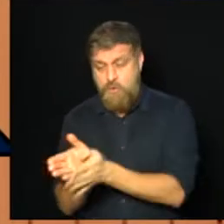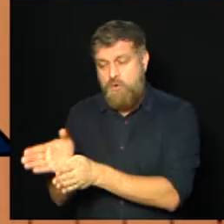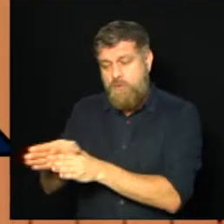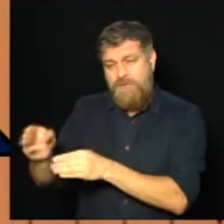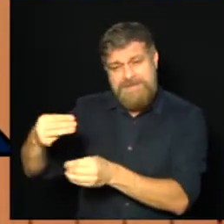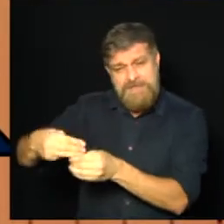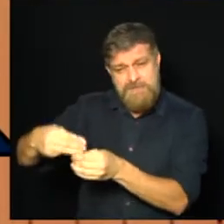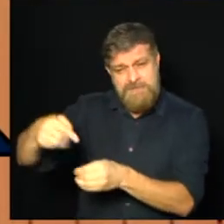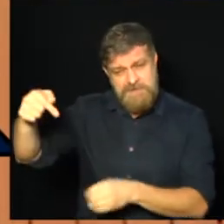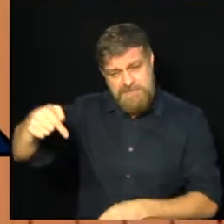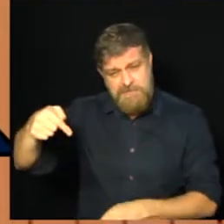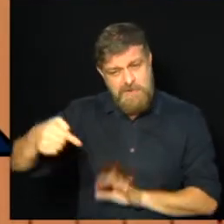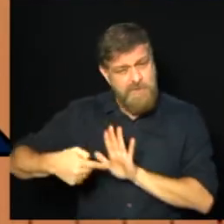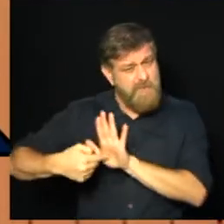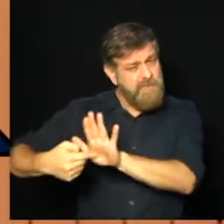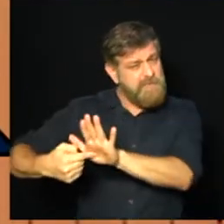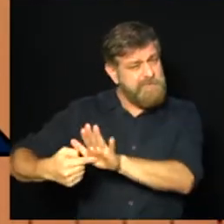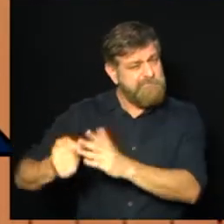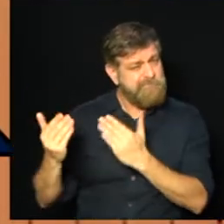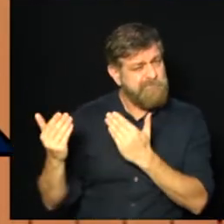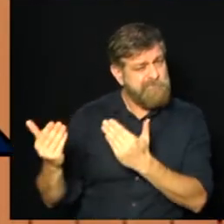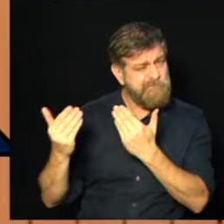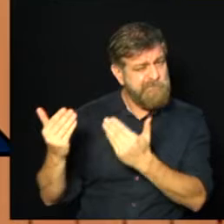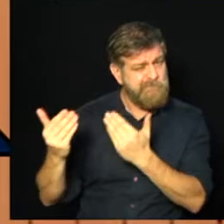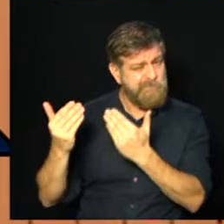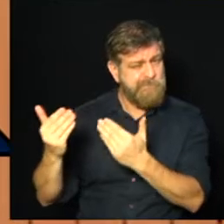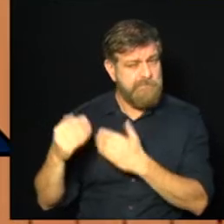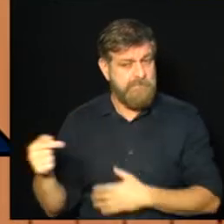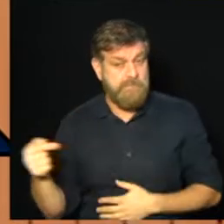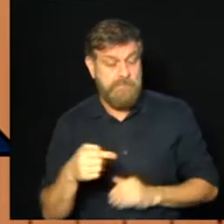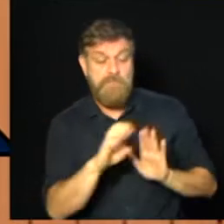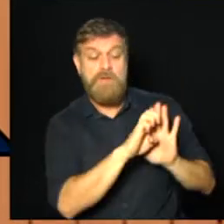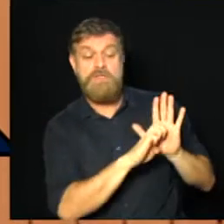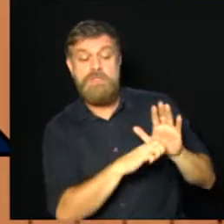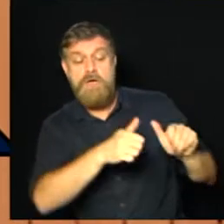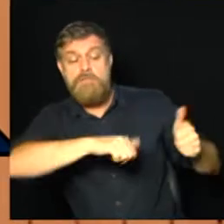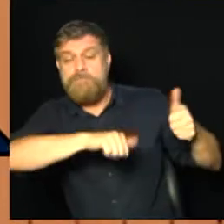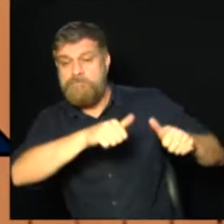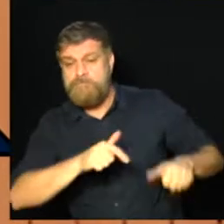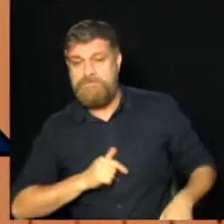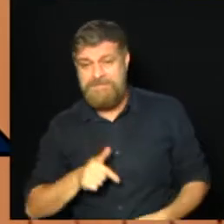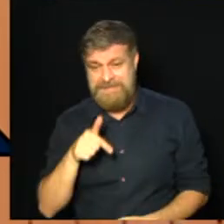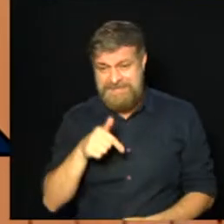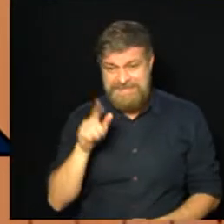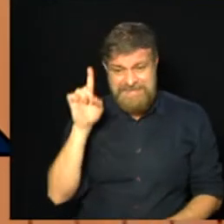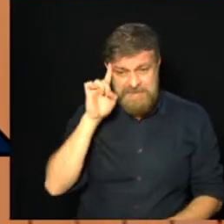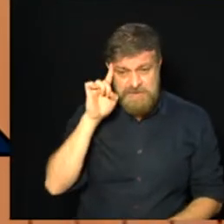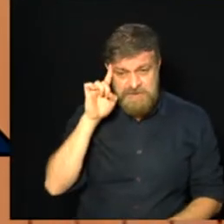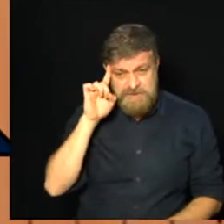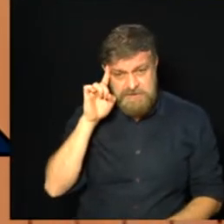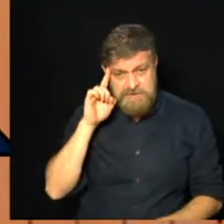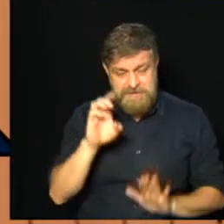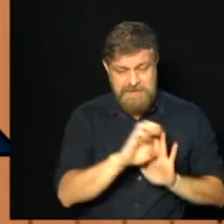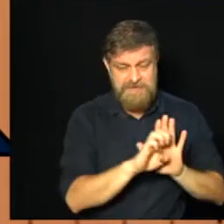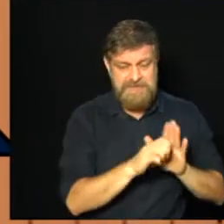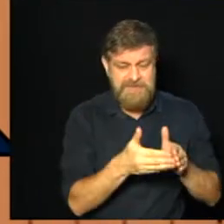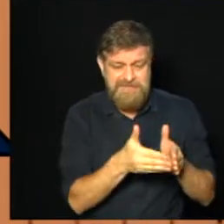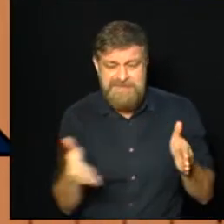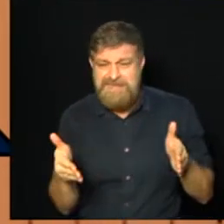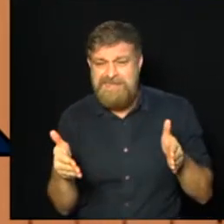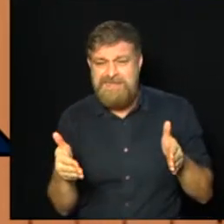Saúde apresentou alguns questionamentos sobre o edital. O edital de 7 dias, quer dizer, é muito...